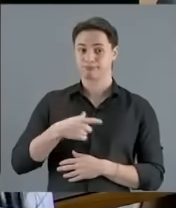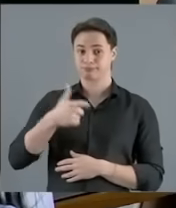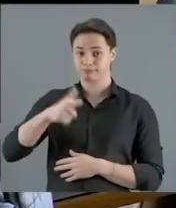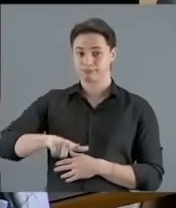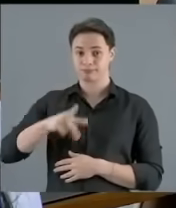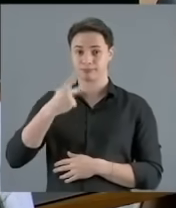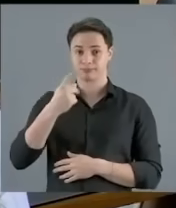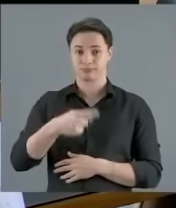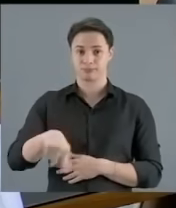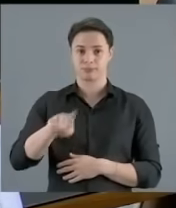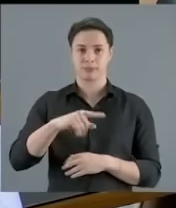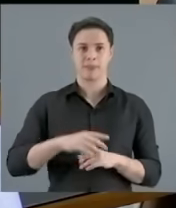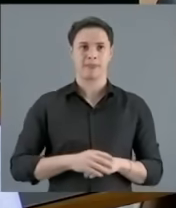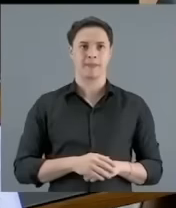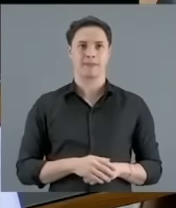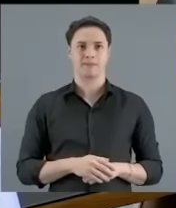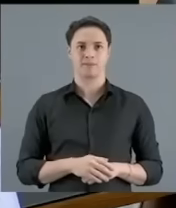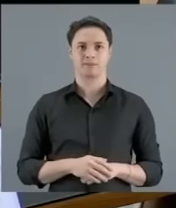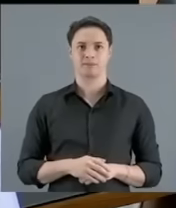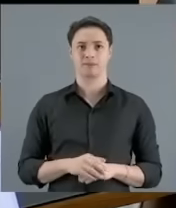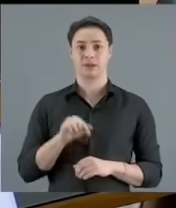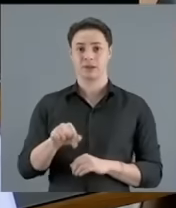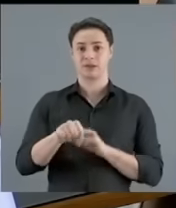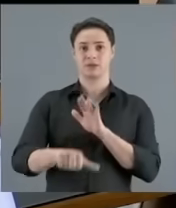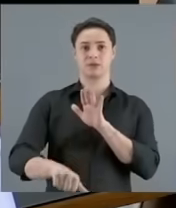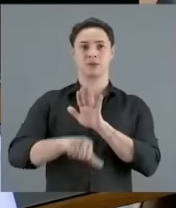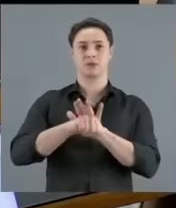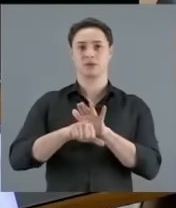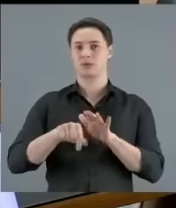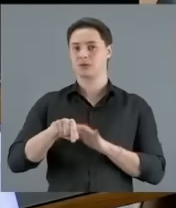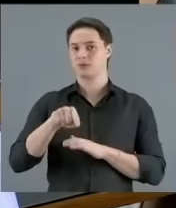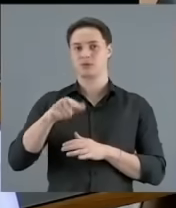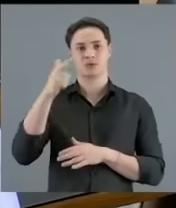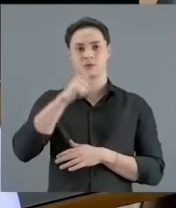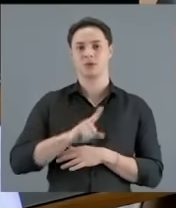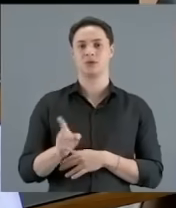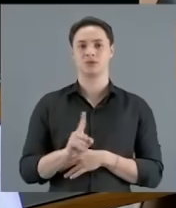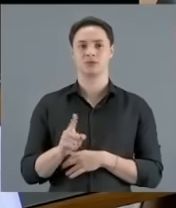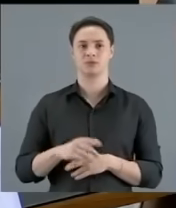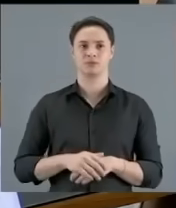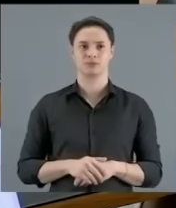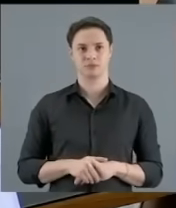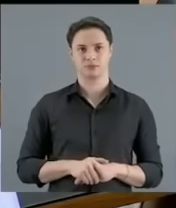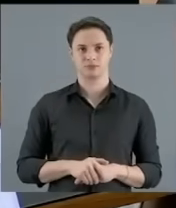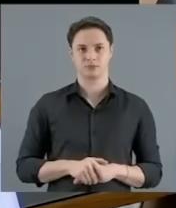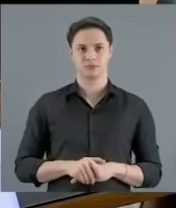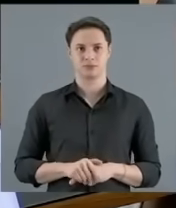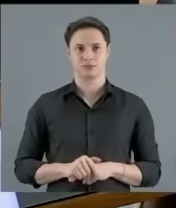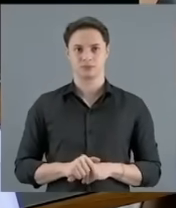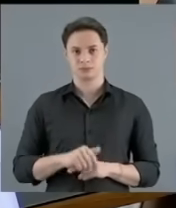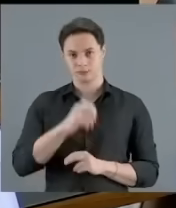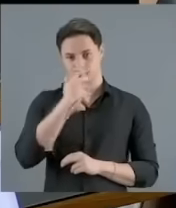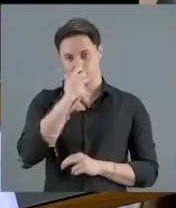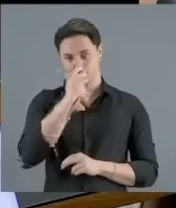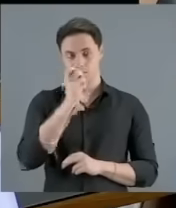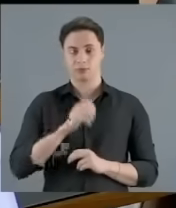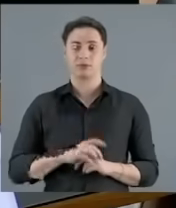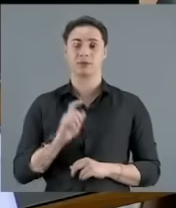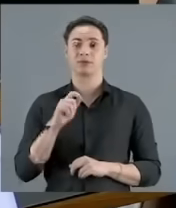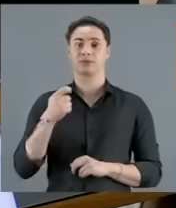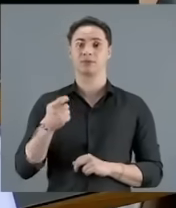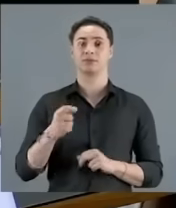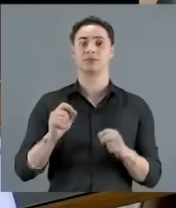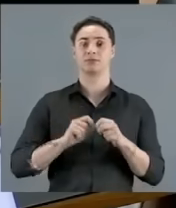sempre, este esquema criminoso não teria acontecido. E concluo dizendo, o próprio... Quem é que deu o